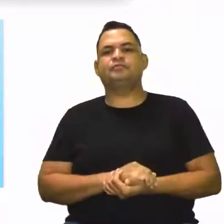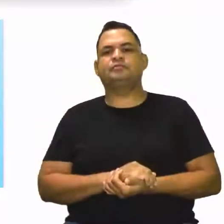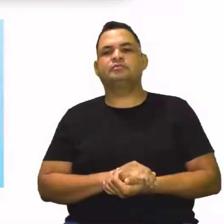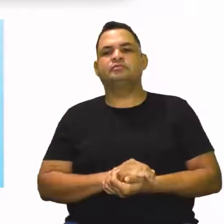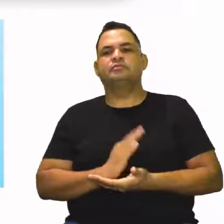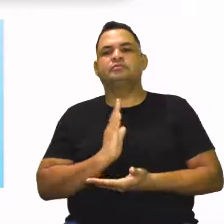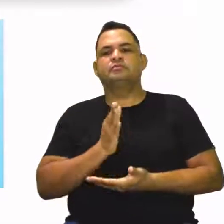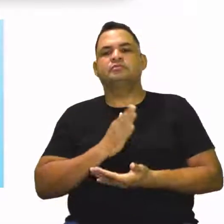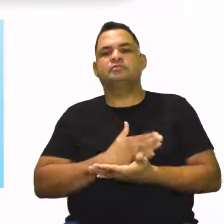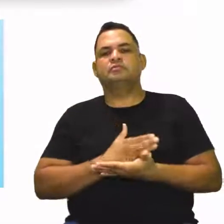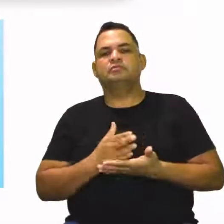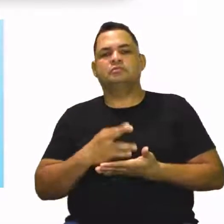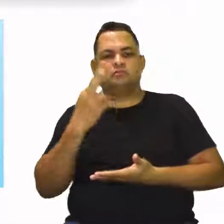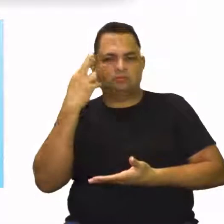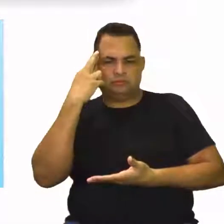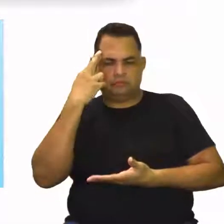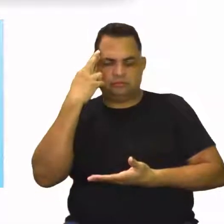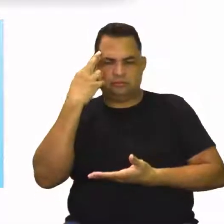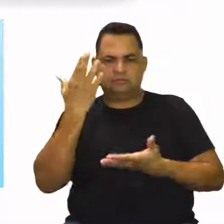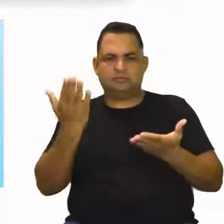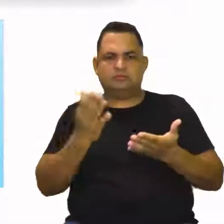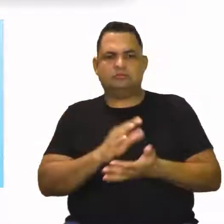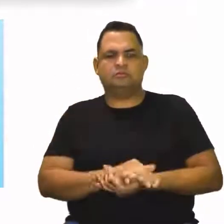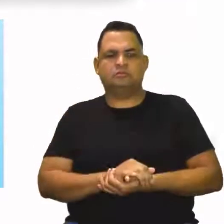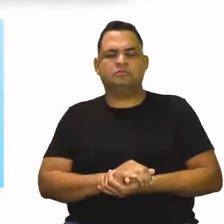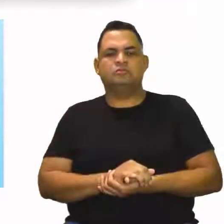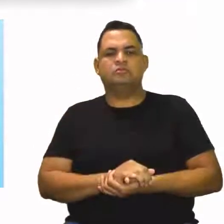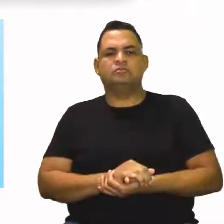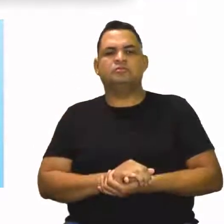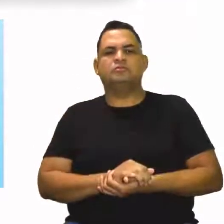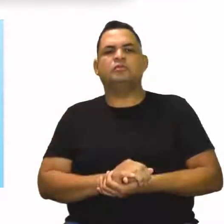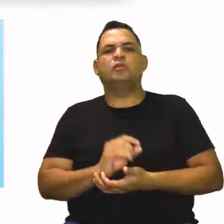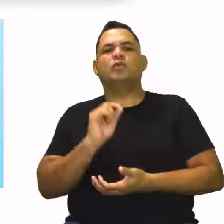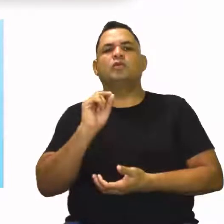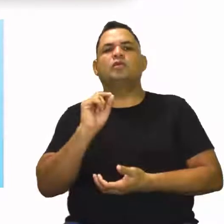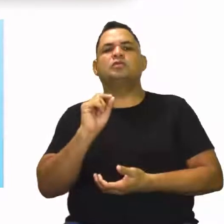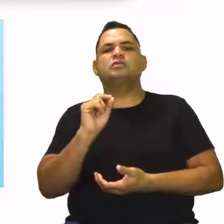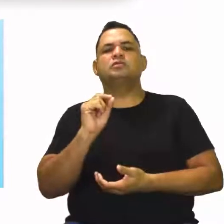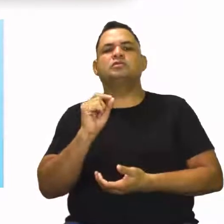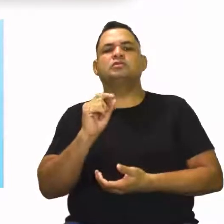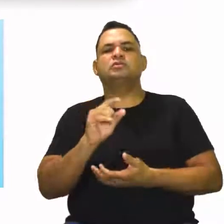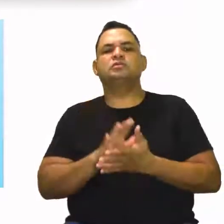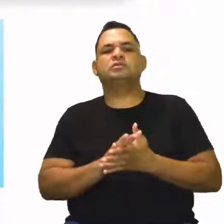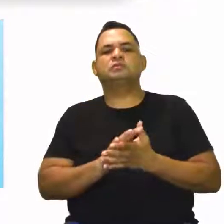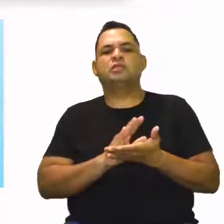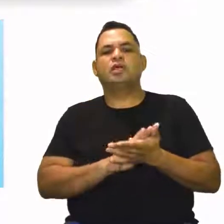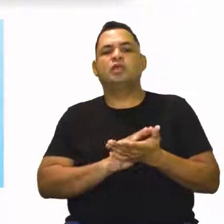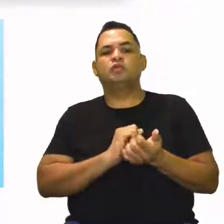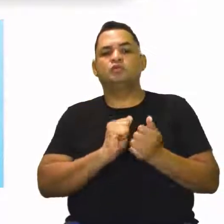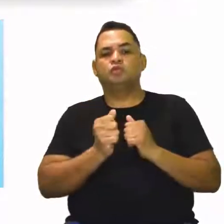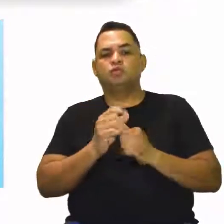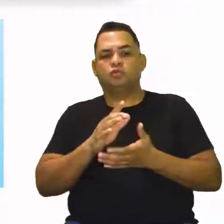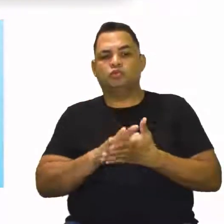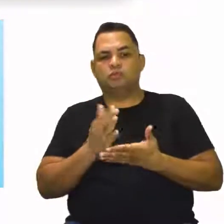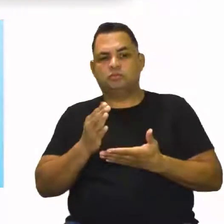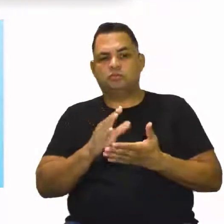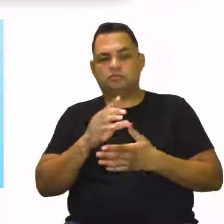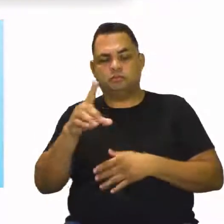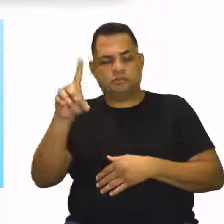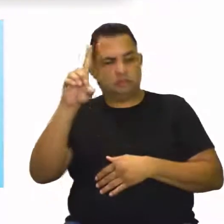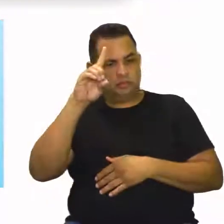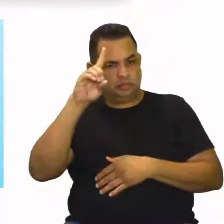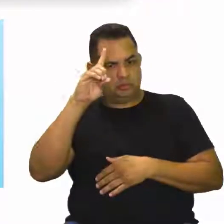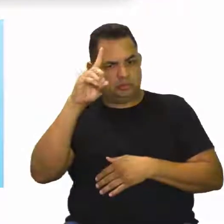já começando a refletir um pouco sobre isso, o que a gente diz? A gente diz que no jogo ativo, né, o jogo ativo e